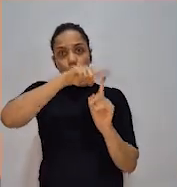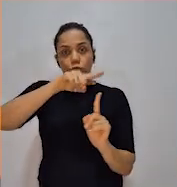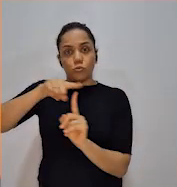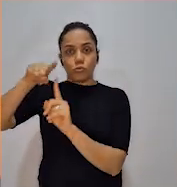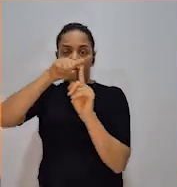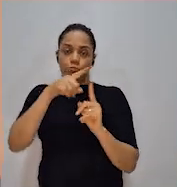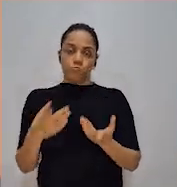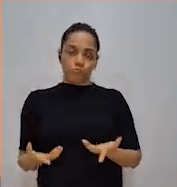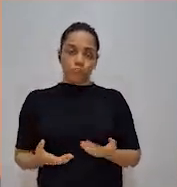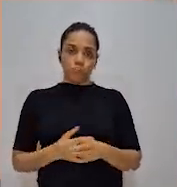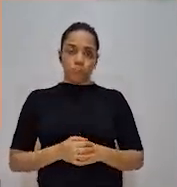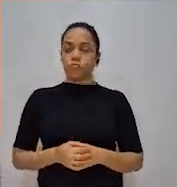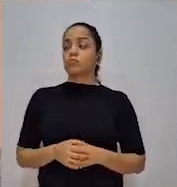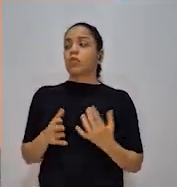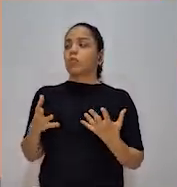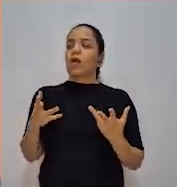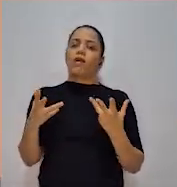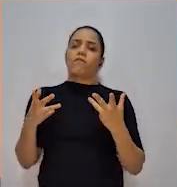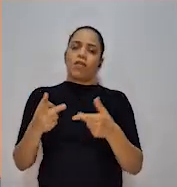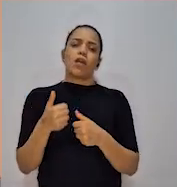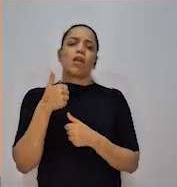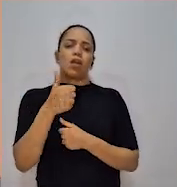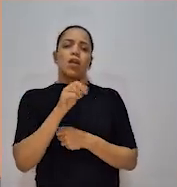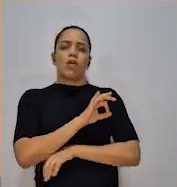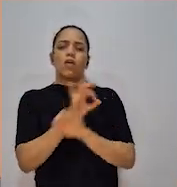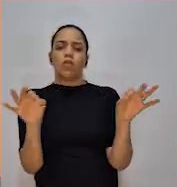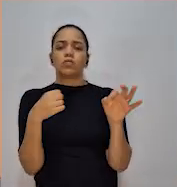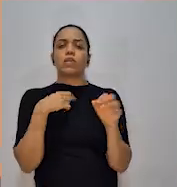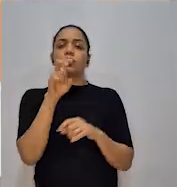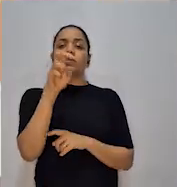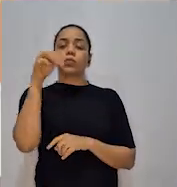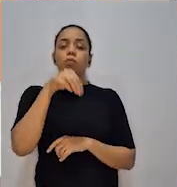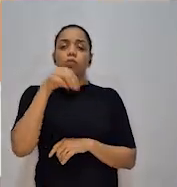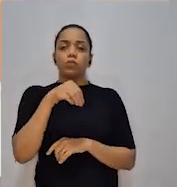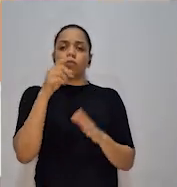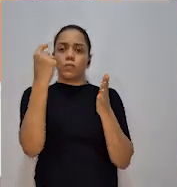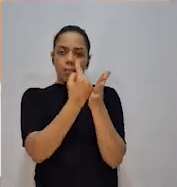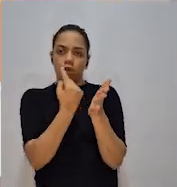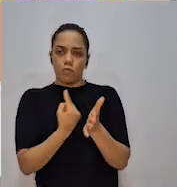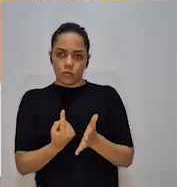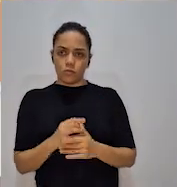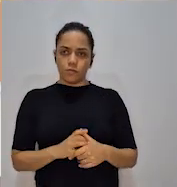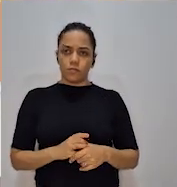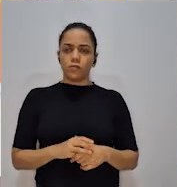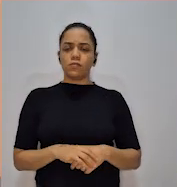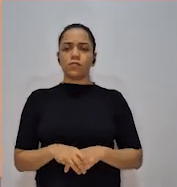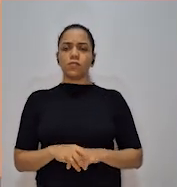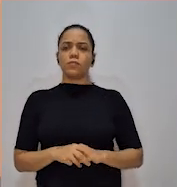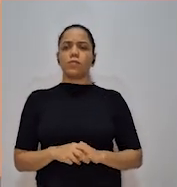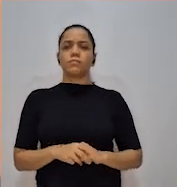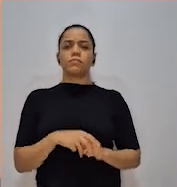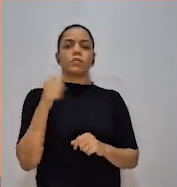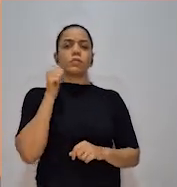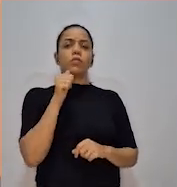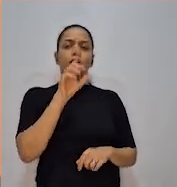Mais alguma? Excelente, Simone. Temos mais perguntas aqui. Temos 10 minutinhos, mais 5 minutinhos. E a próxima pergunta é de